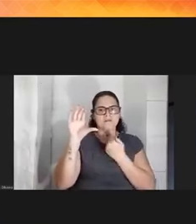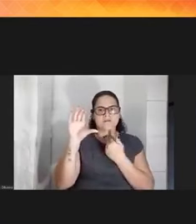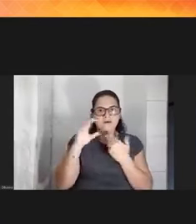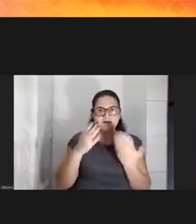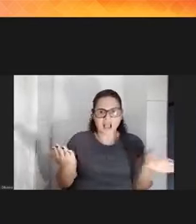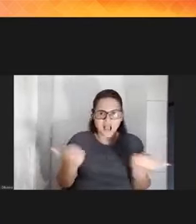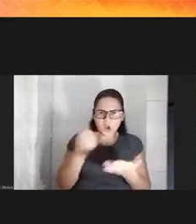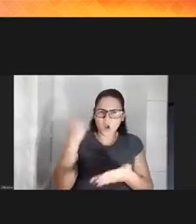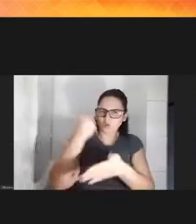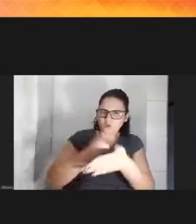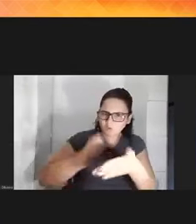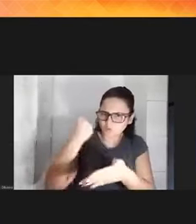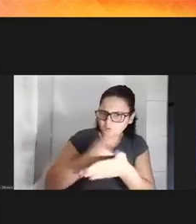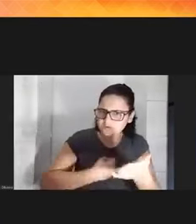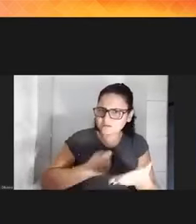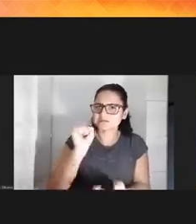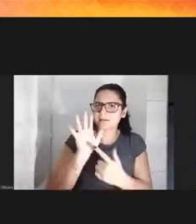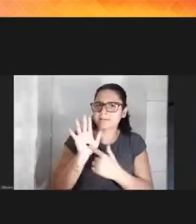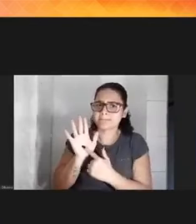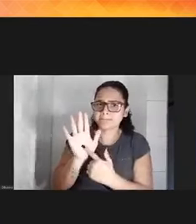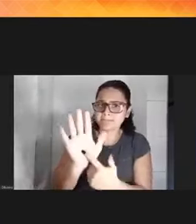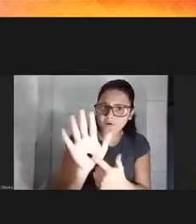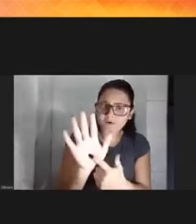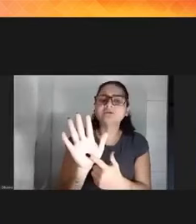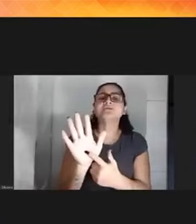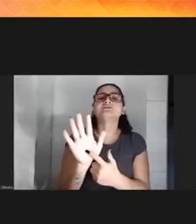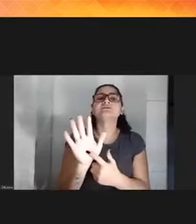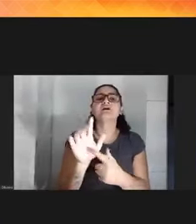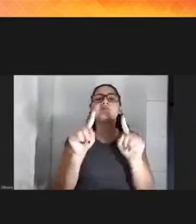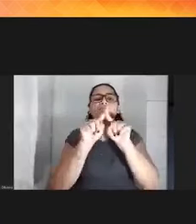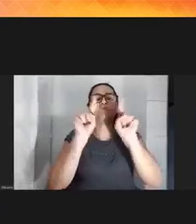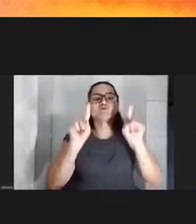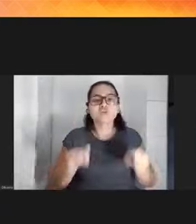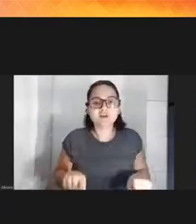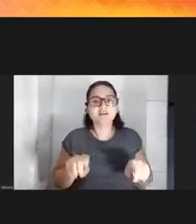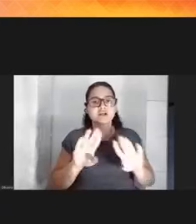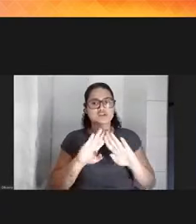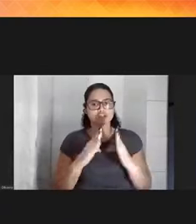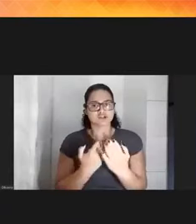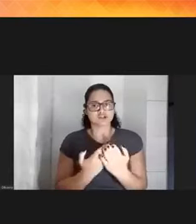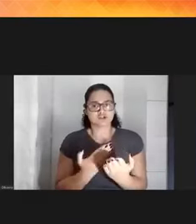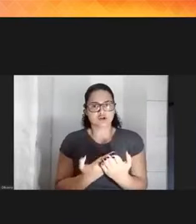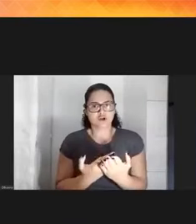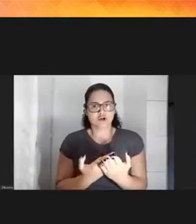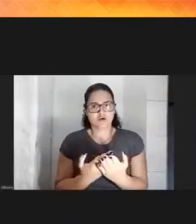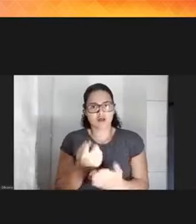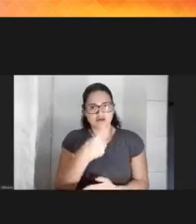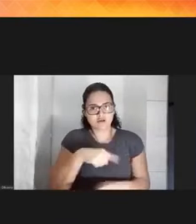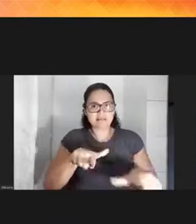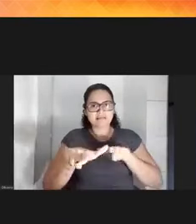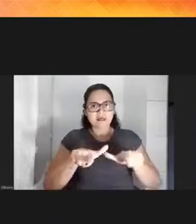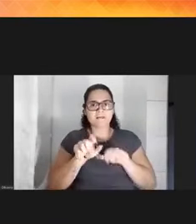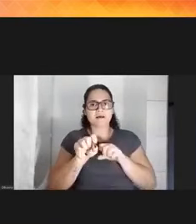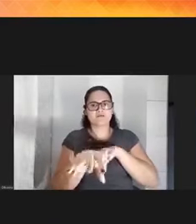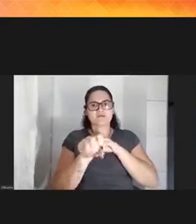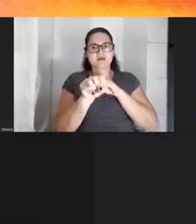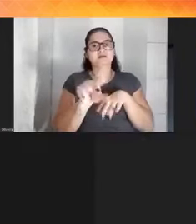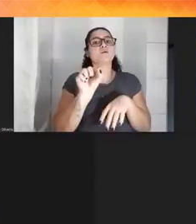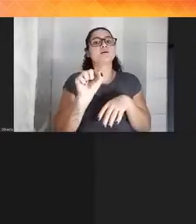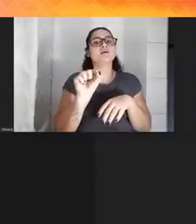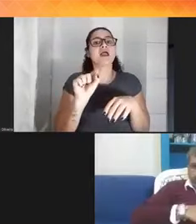lutar, de mostrar para os nossos funcionários de escola, para os nossos trabalhadores em educação, que esse é um